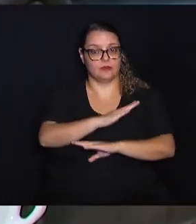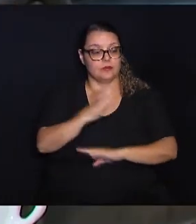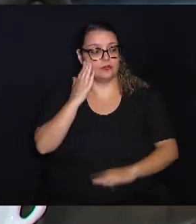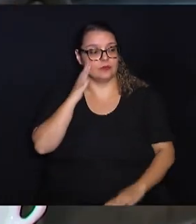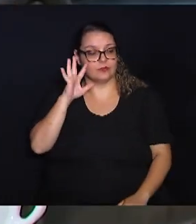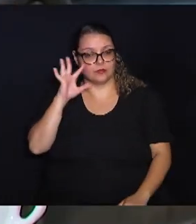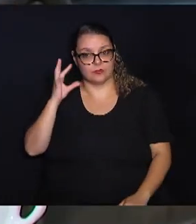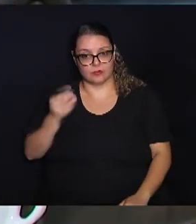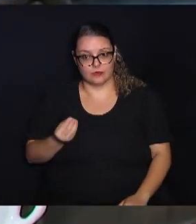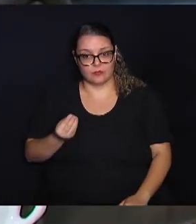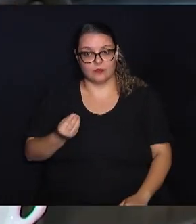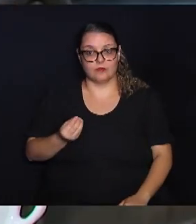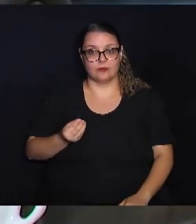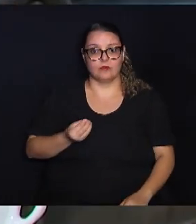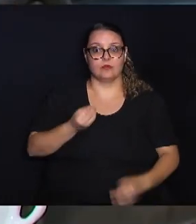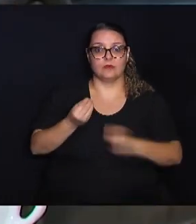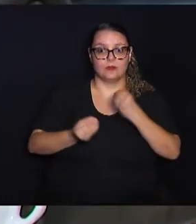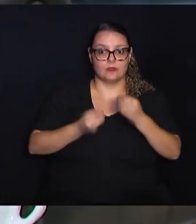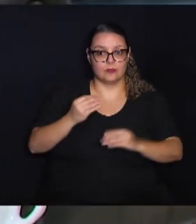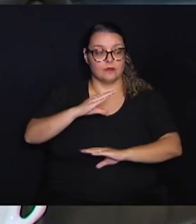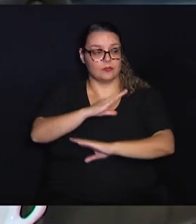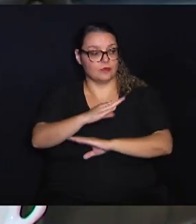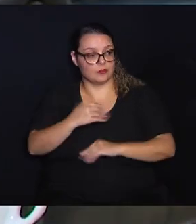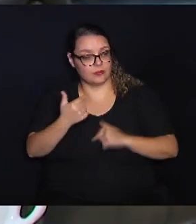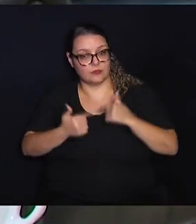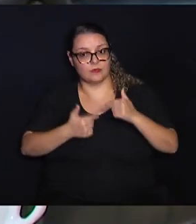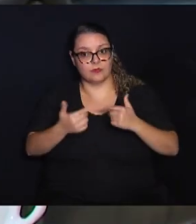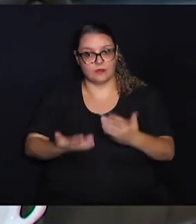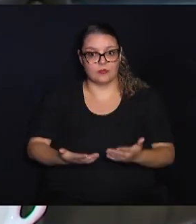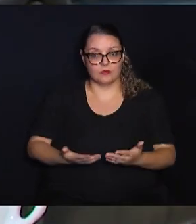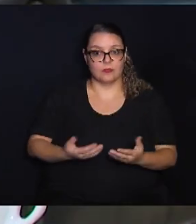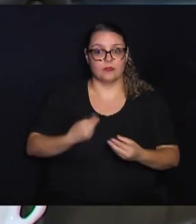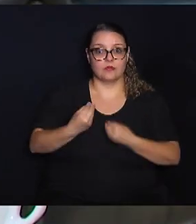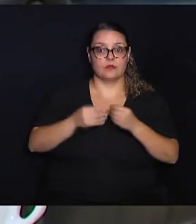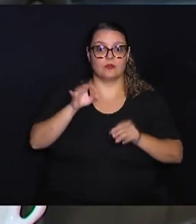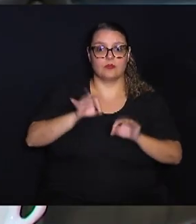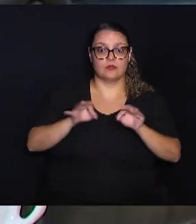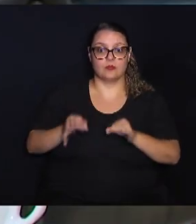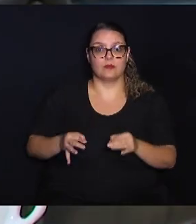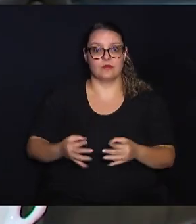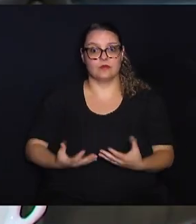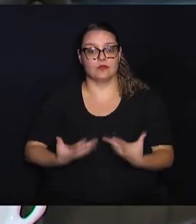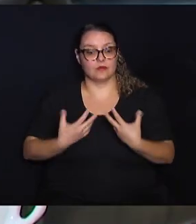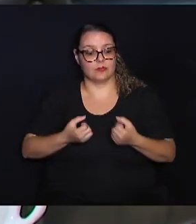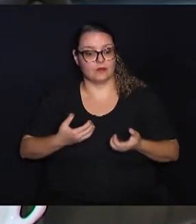compreender como é que a Câmara funciona. E a Câmara está preparada, obviamente, para